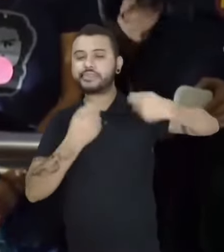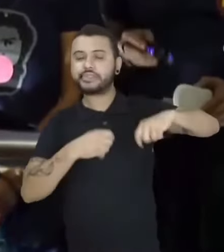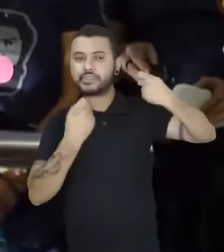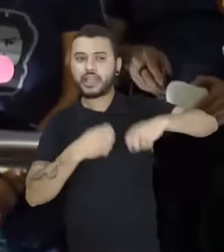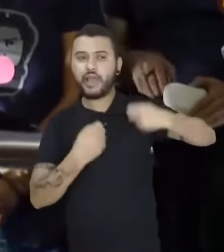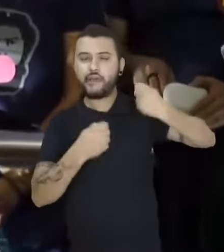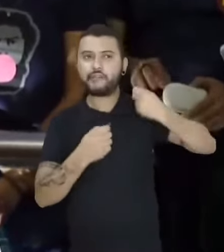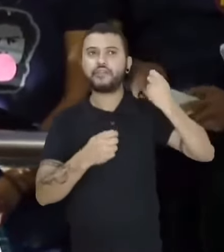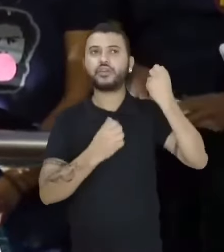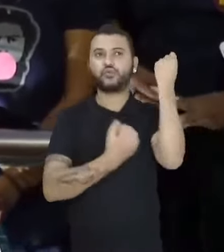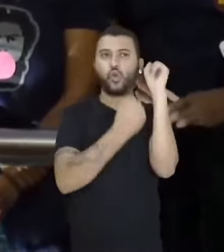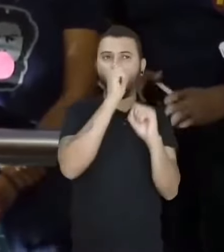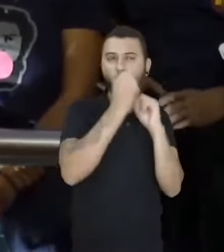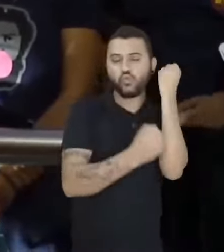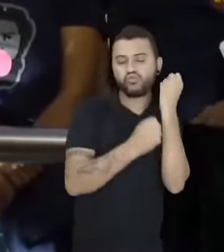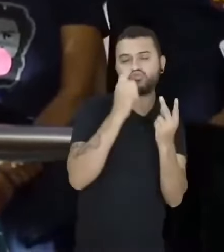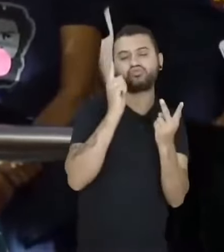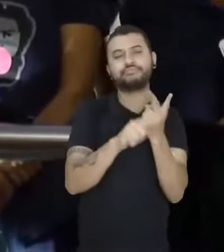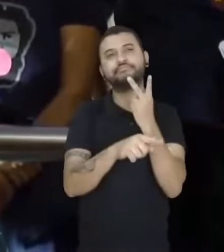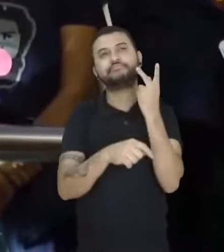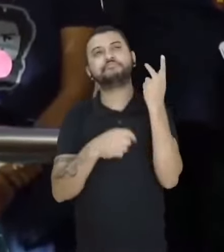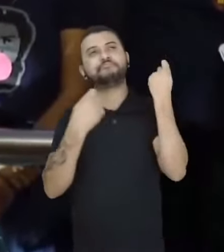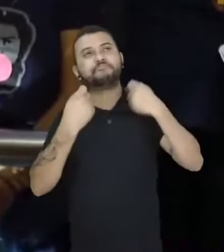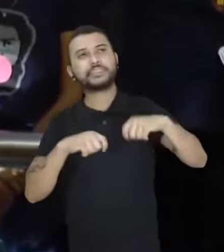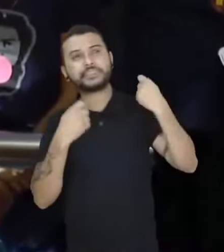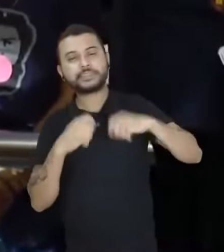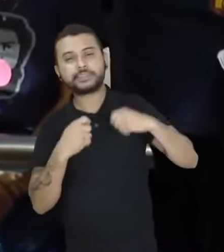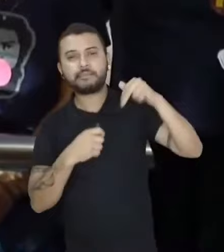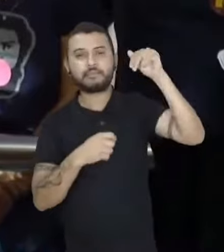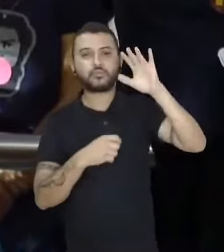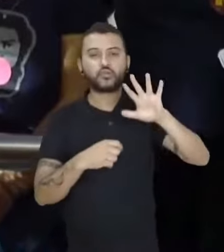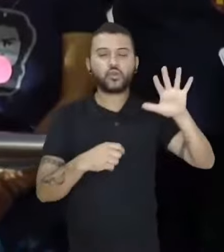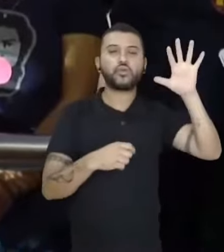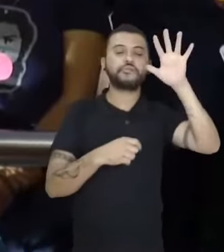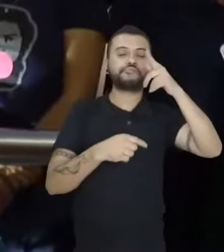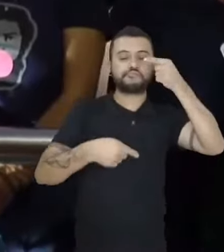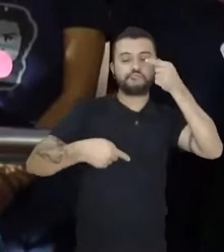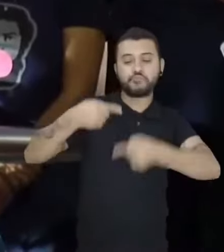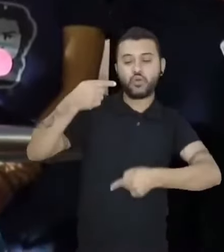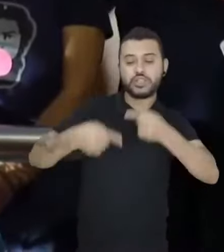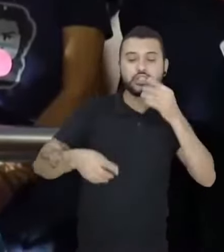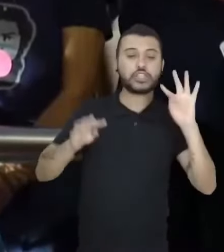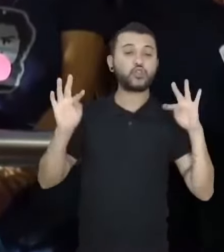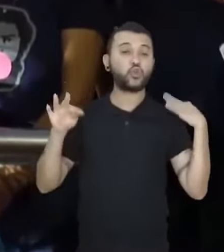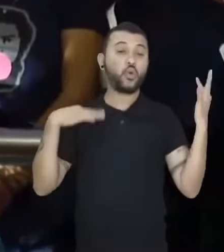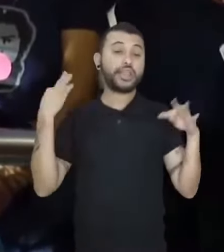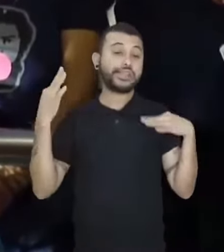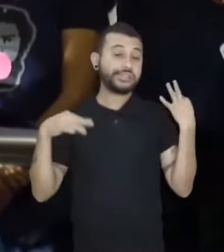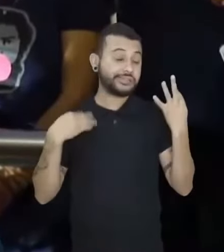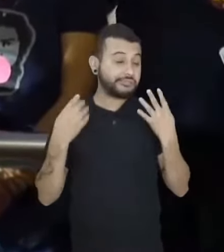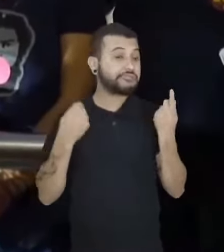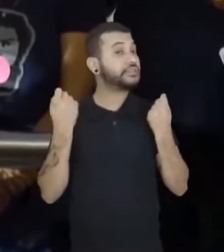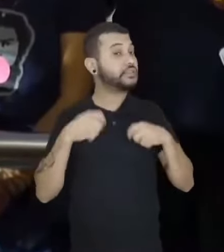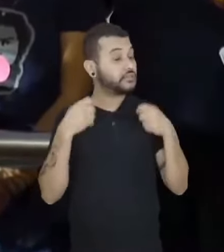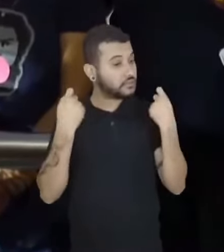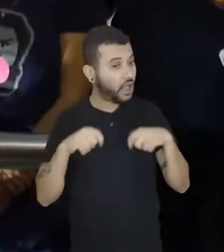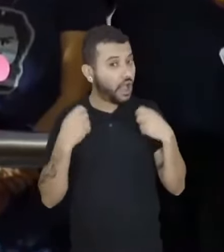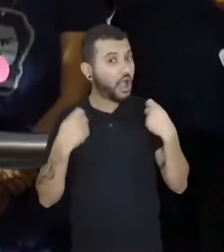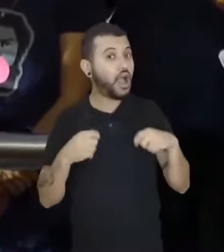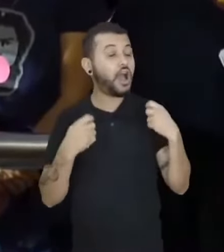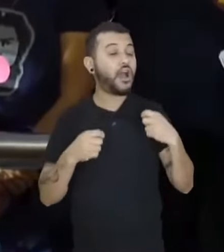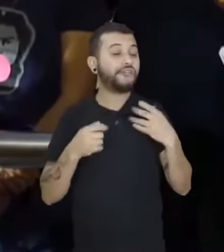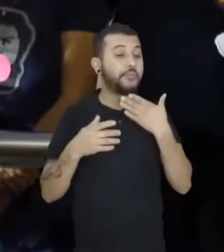ter indústria. O Nordeste estava precisando de ter política de turismo. O Nordeste estava